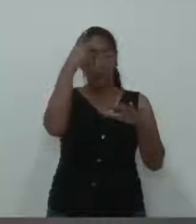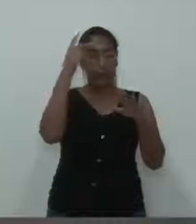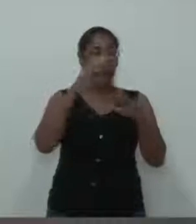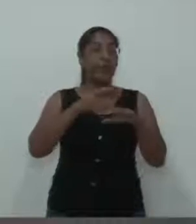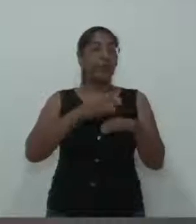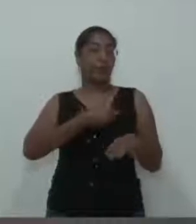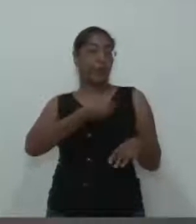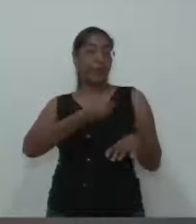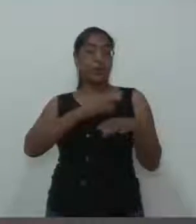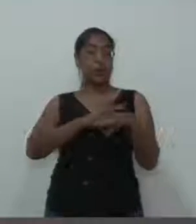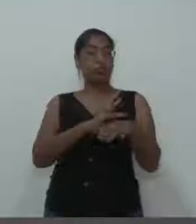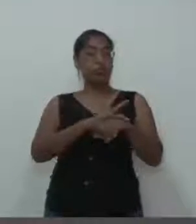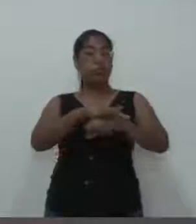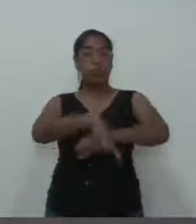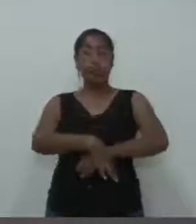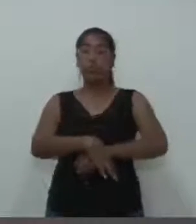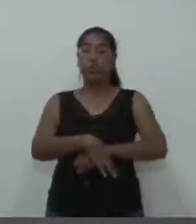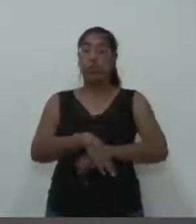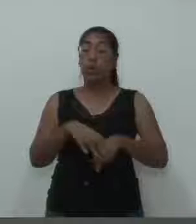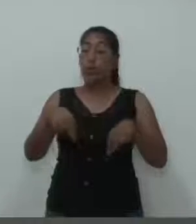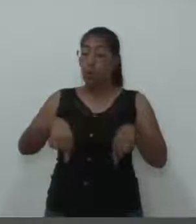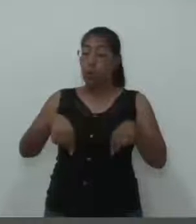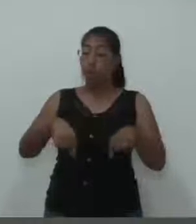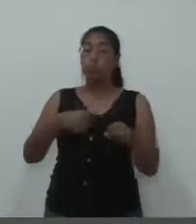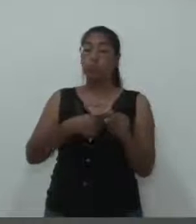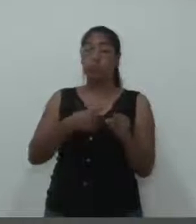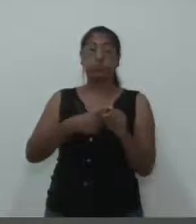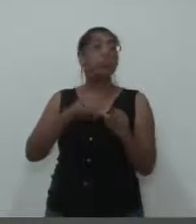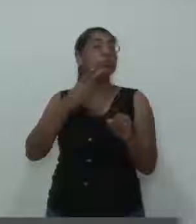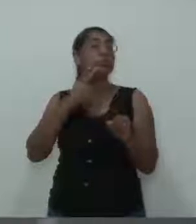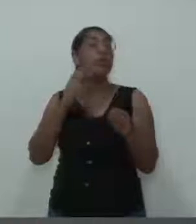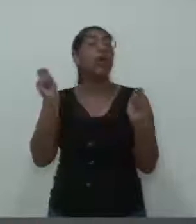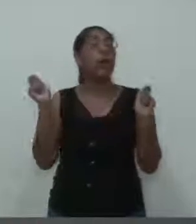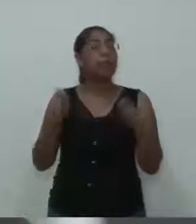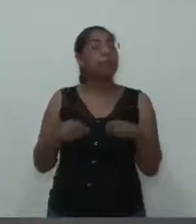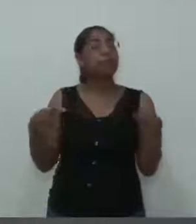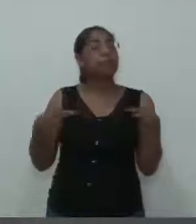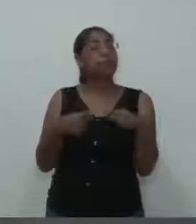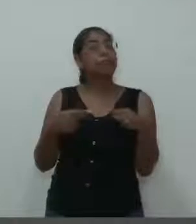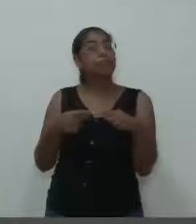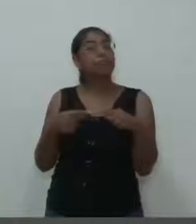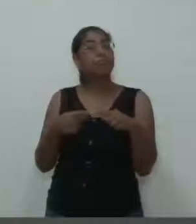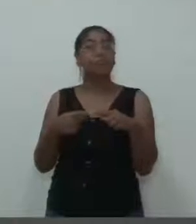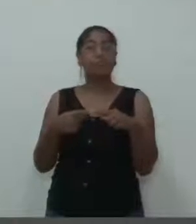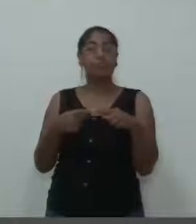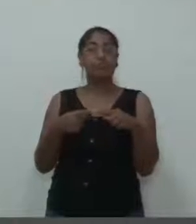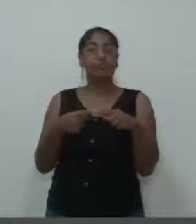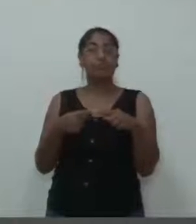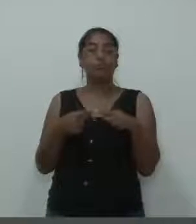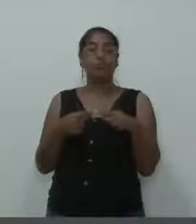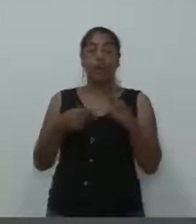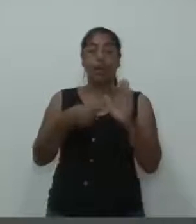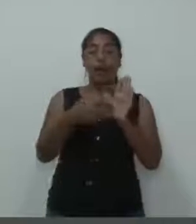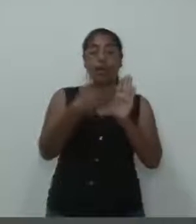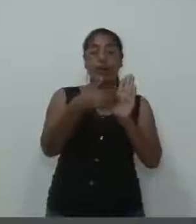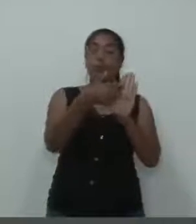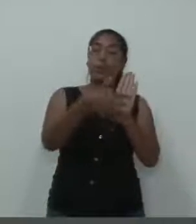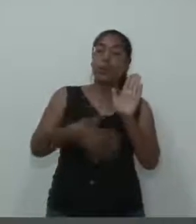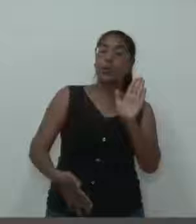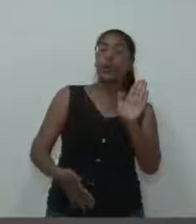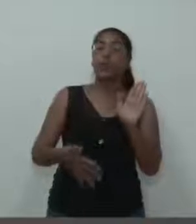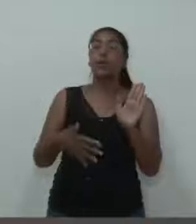Então, a gente pode fazer esse exercício na nossa cidade. Quando eles falam aqui de política pública que abranja